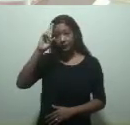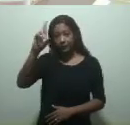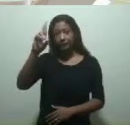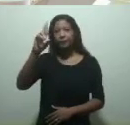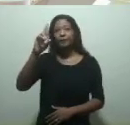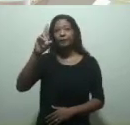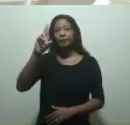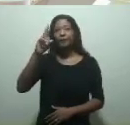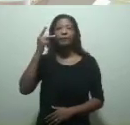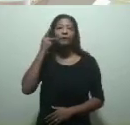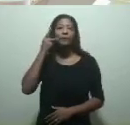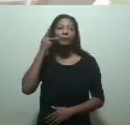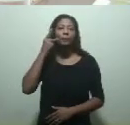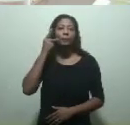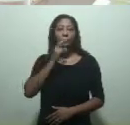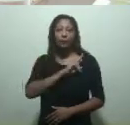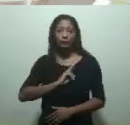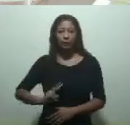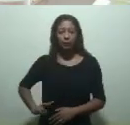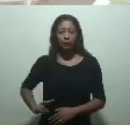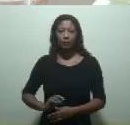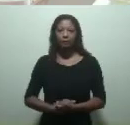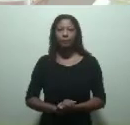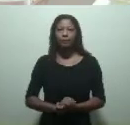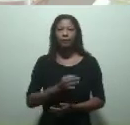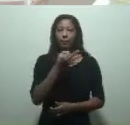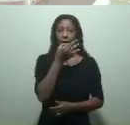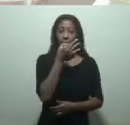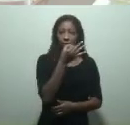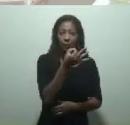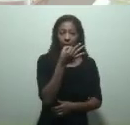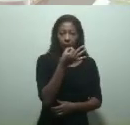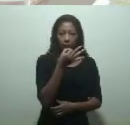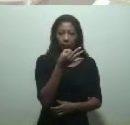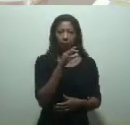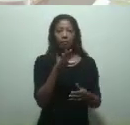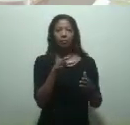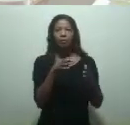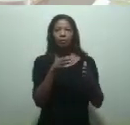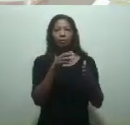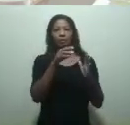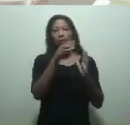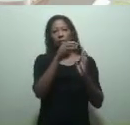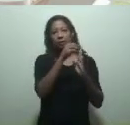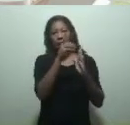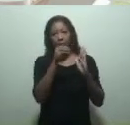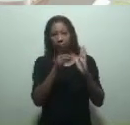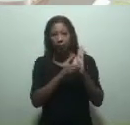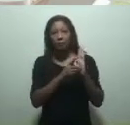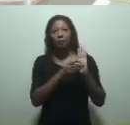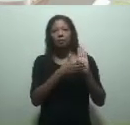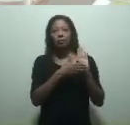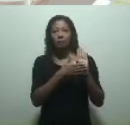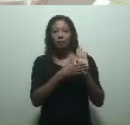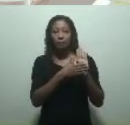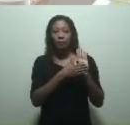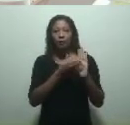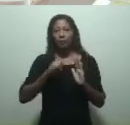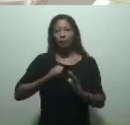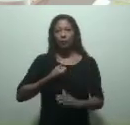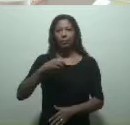vereadora Cátia Carvalho de Lima. Parecer aos projetos de decretos legislativos